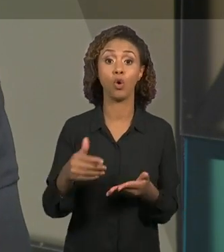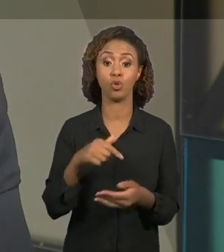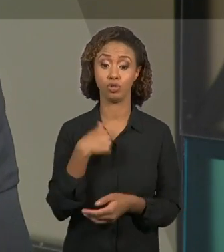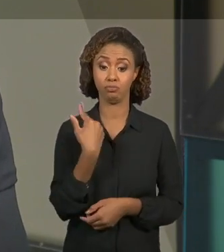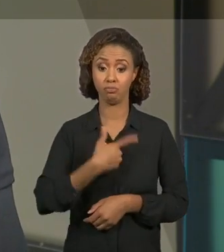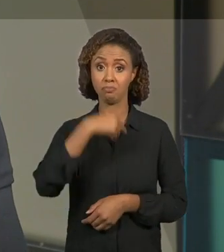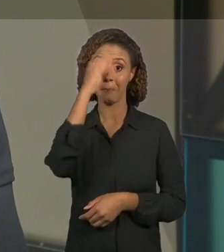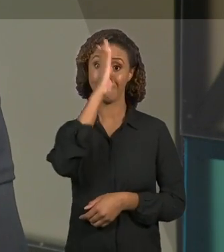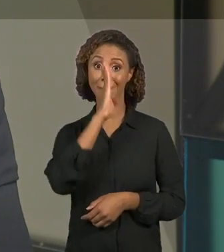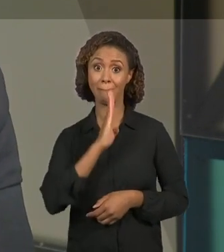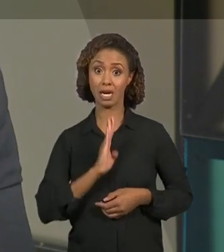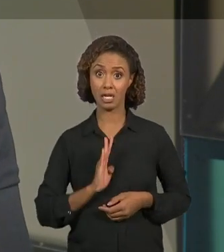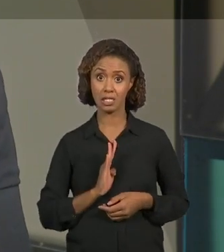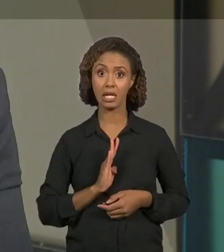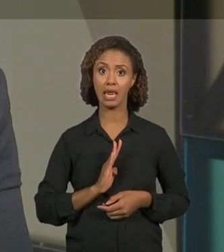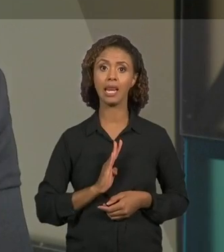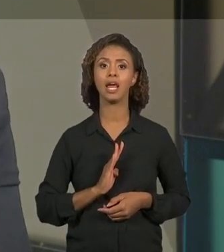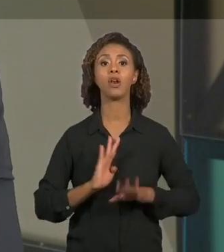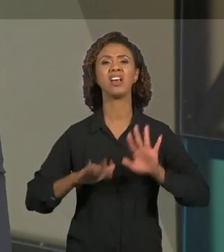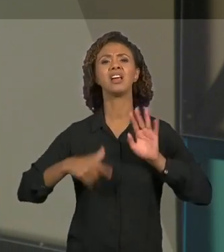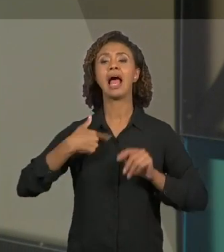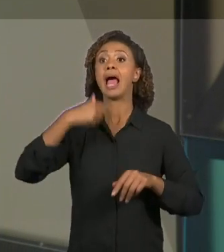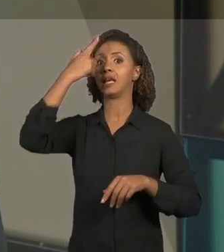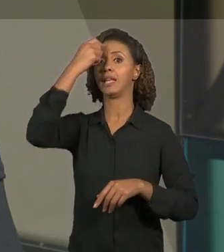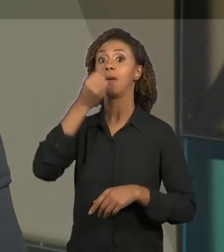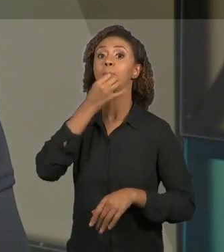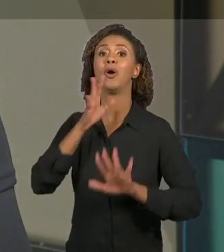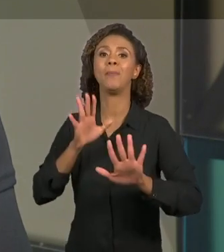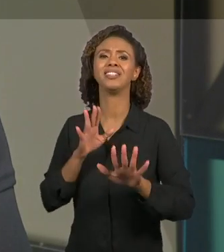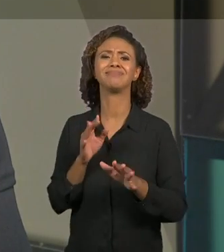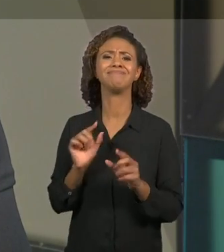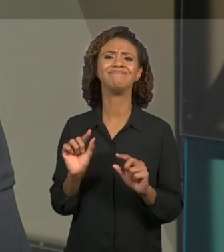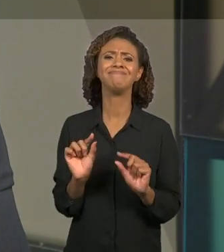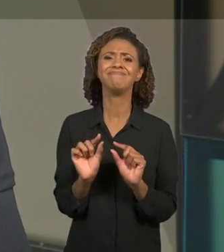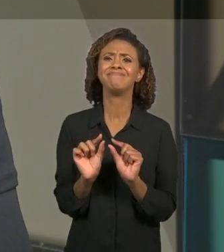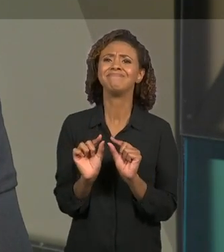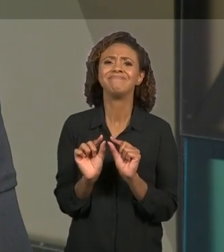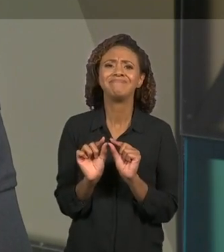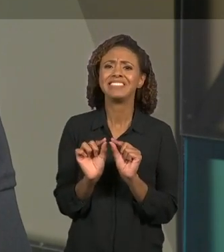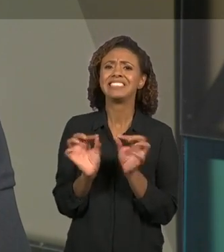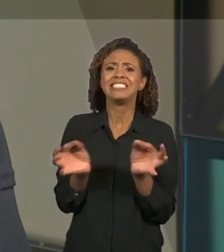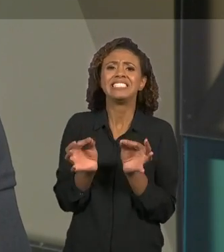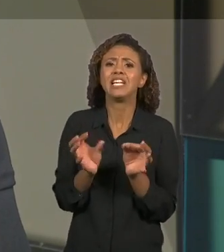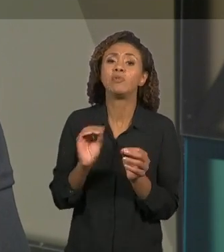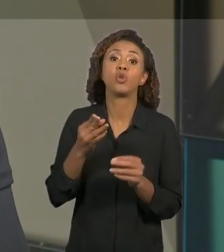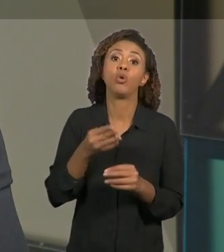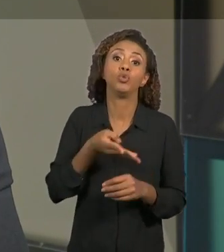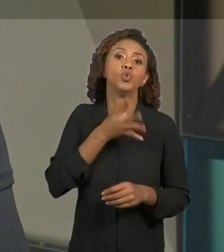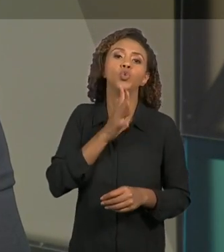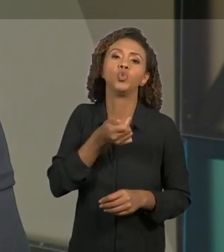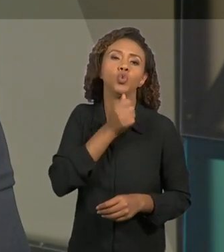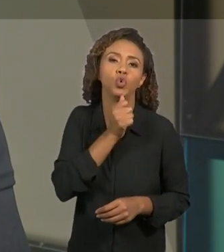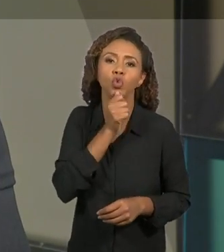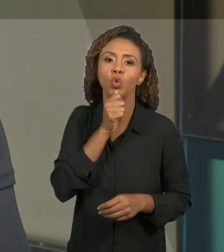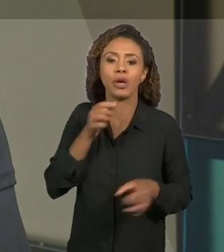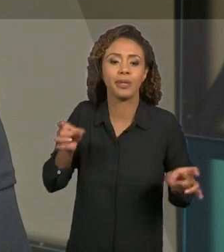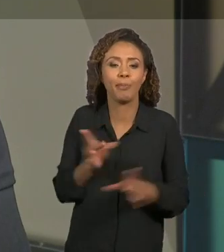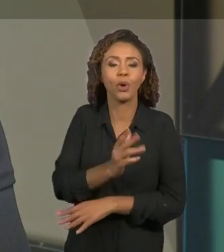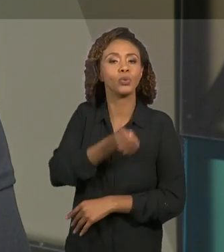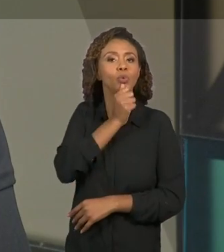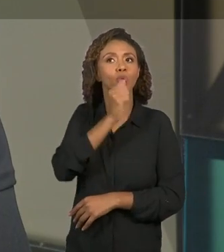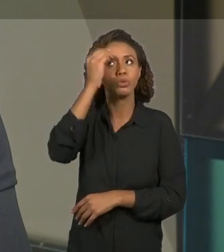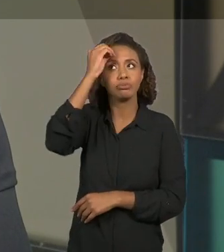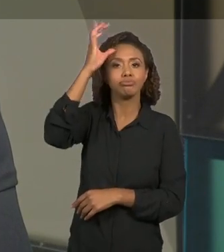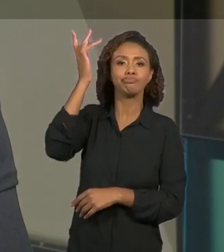inteira essa característica às vezes a gente tem boas ideias mas por erros ou por falta de conhecimento né falta de preparo